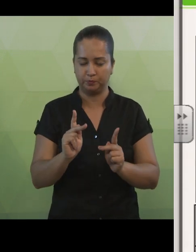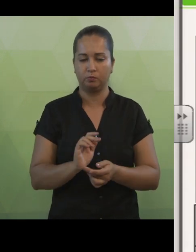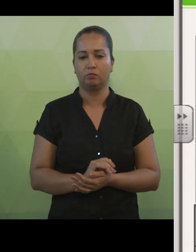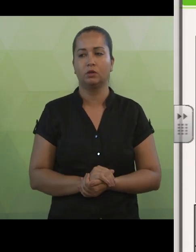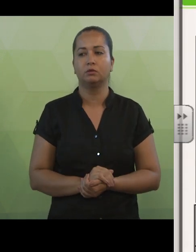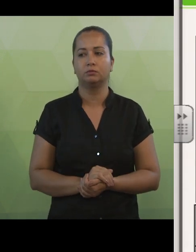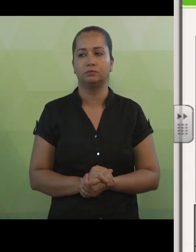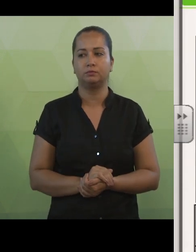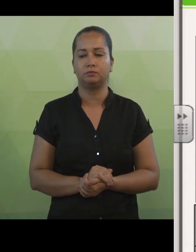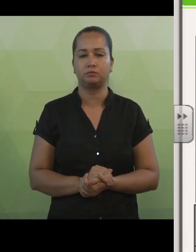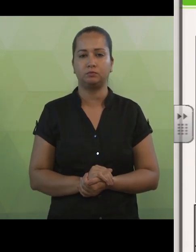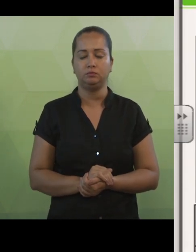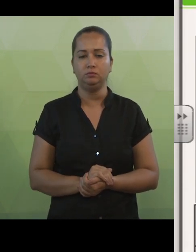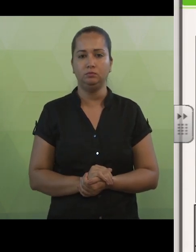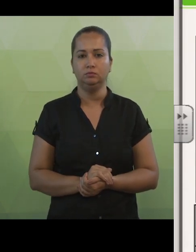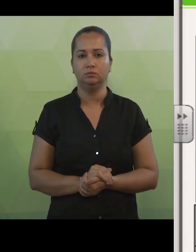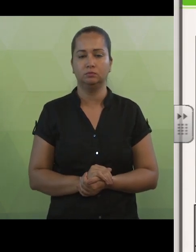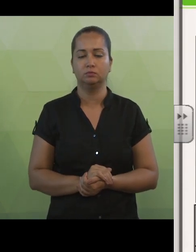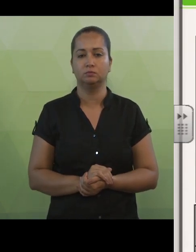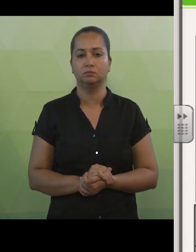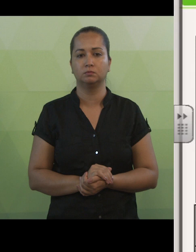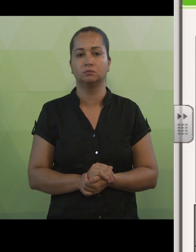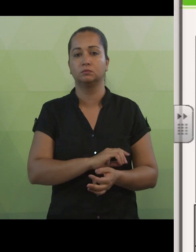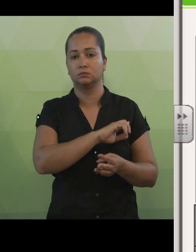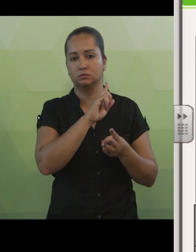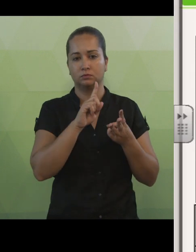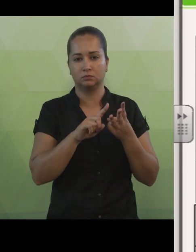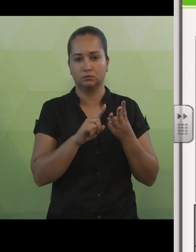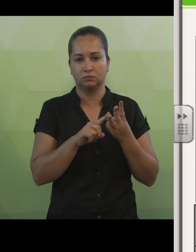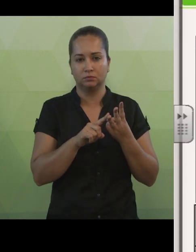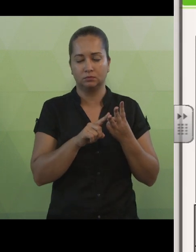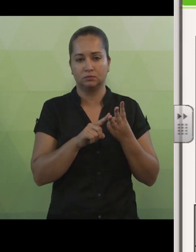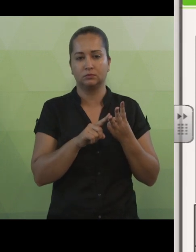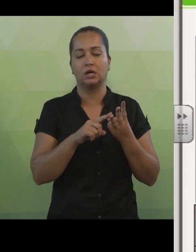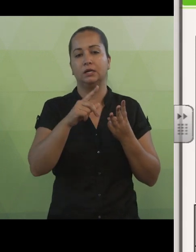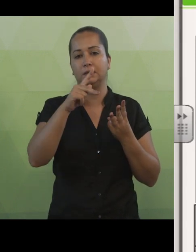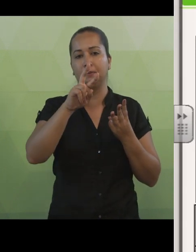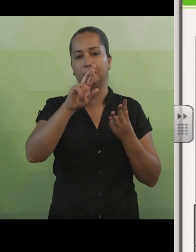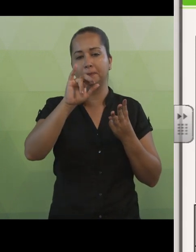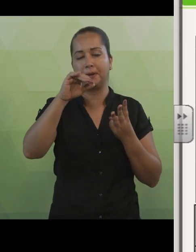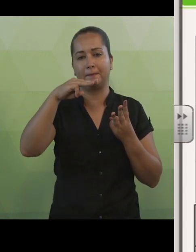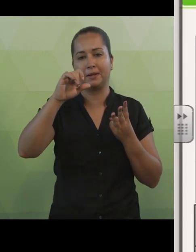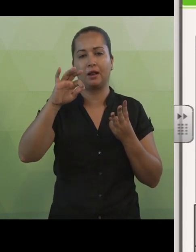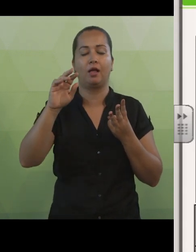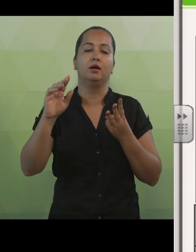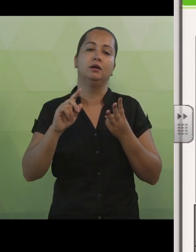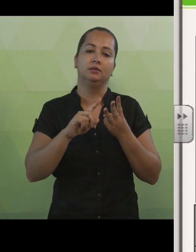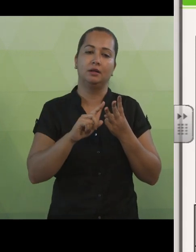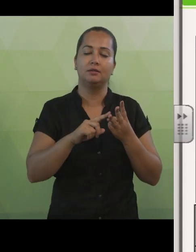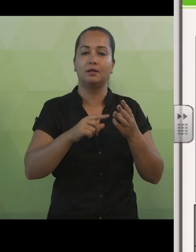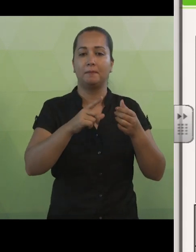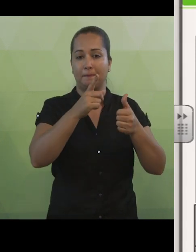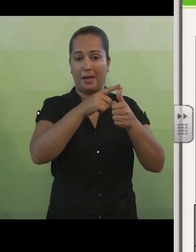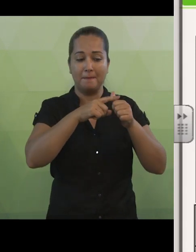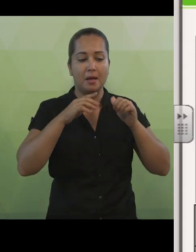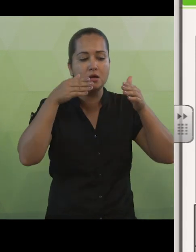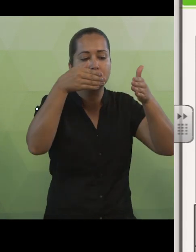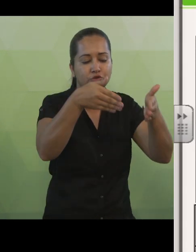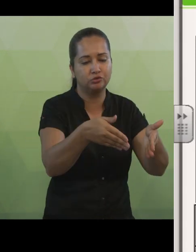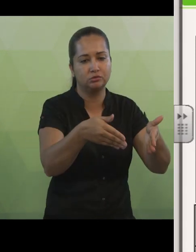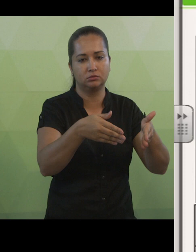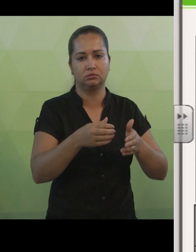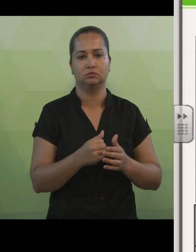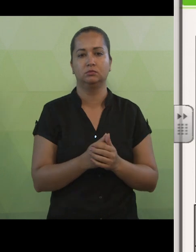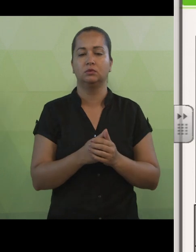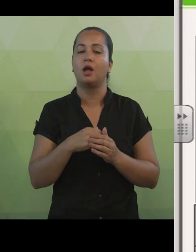Um outro tipo de restrição é aquela que já vimos, que é a primary key, é a chave primária. Ela define um ou